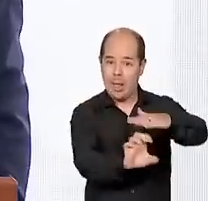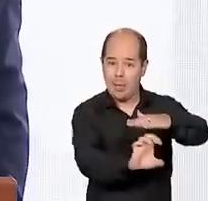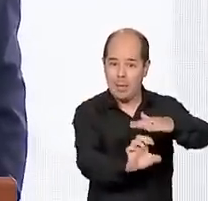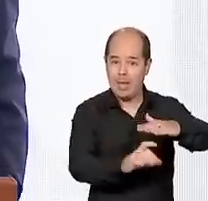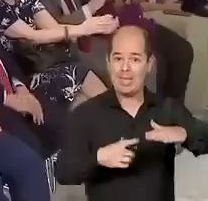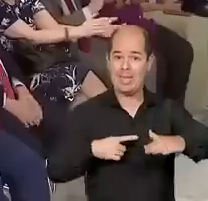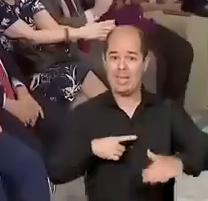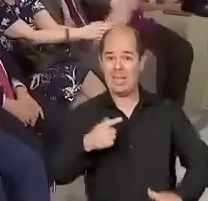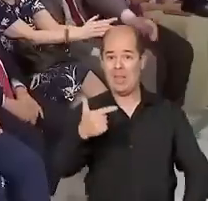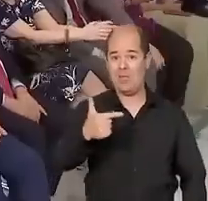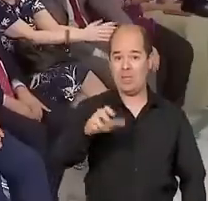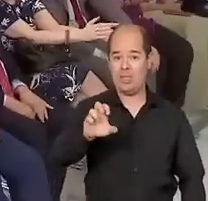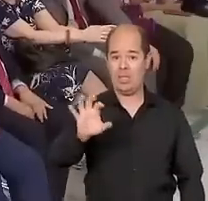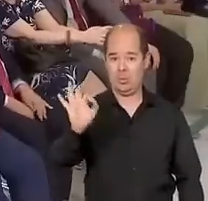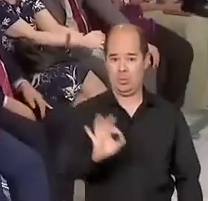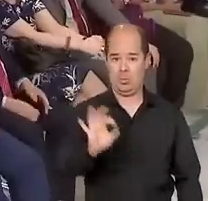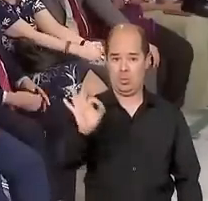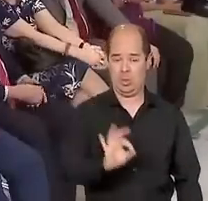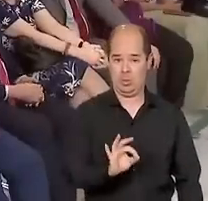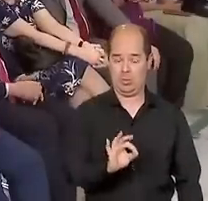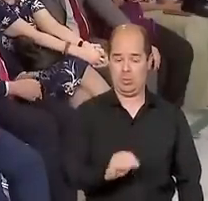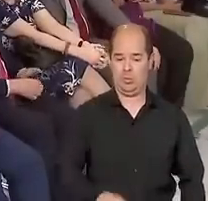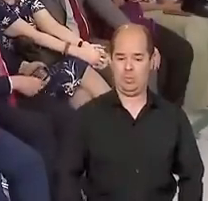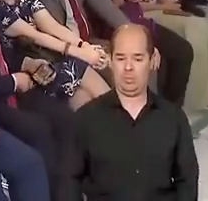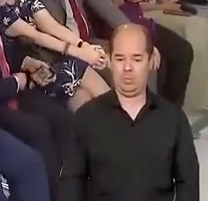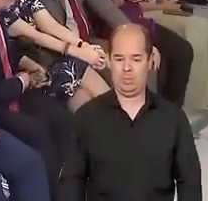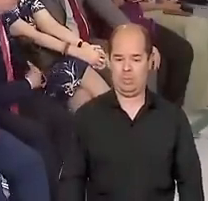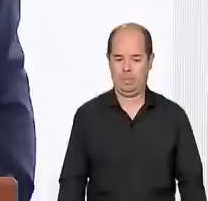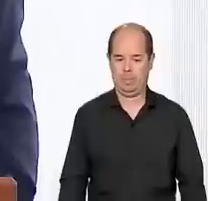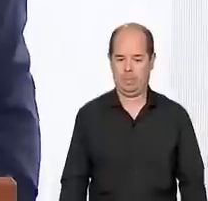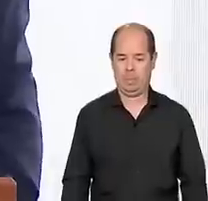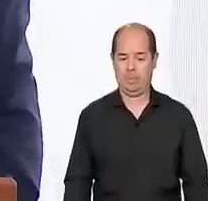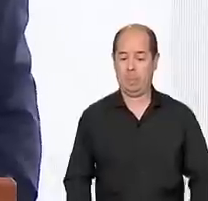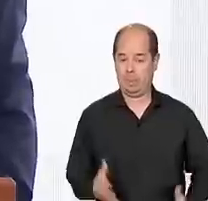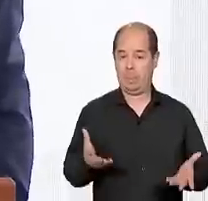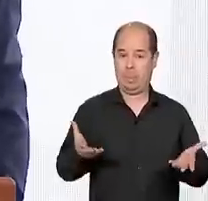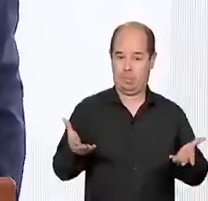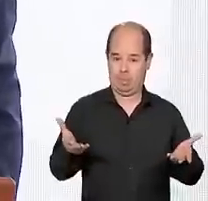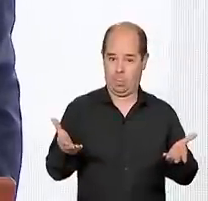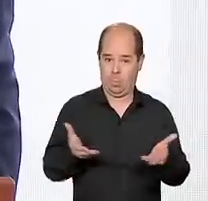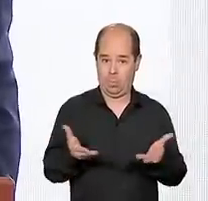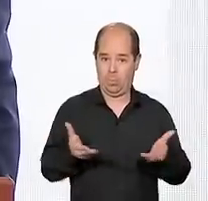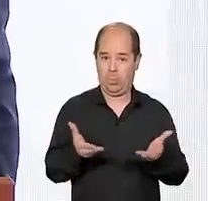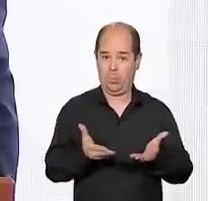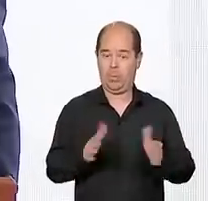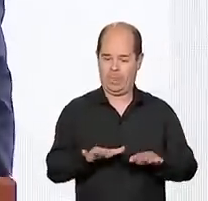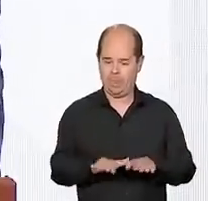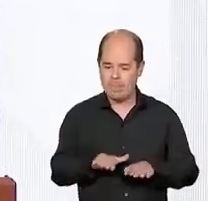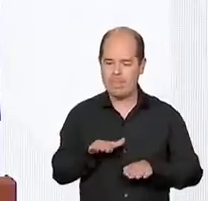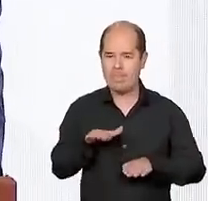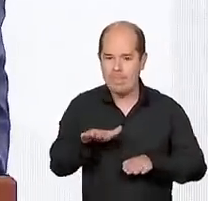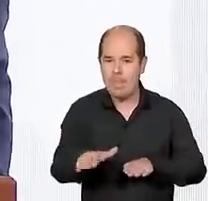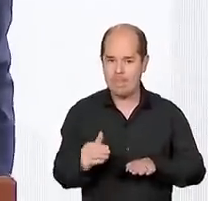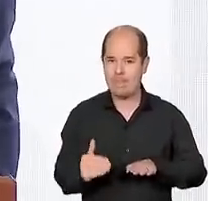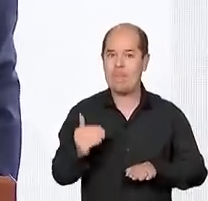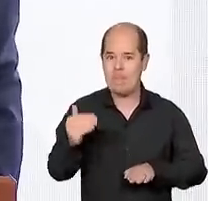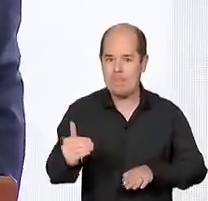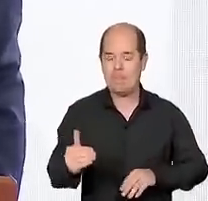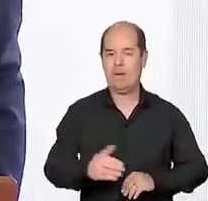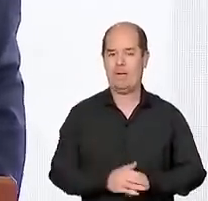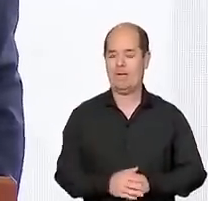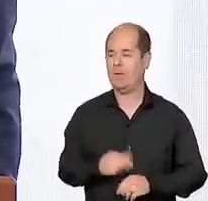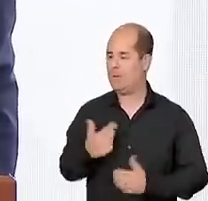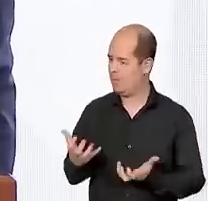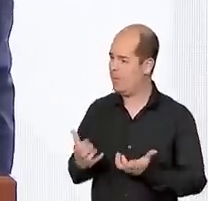25% da população brasileira. E hoje estamos dando um grande passo. E quero aqui, presidente